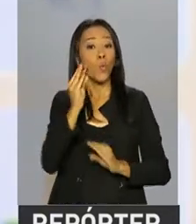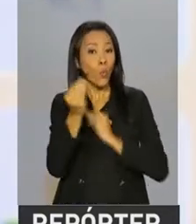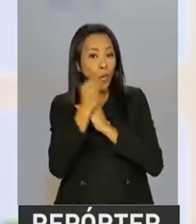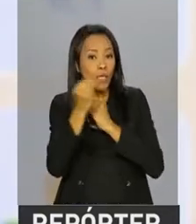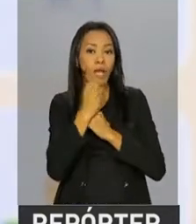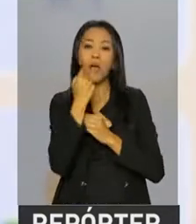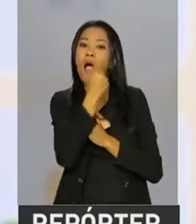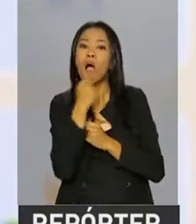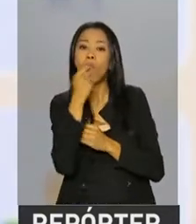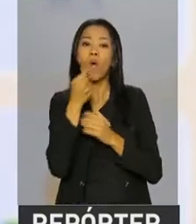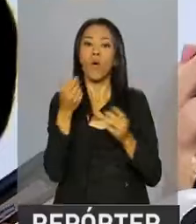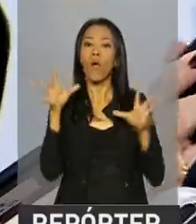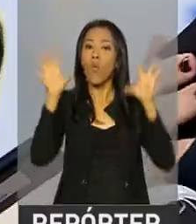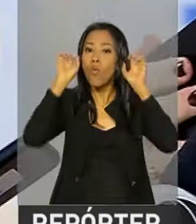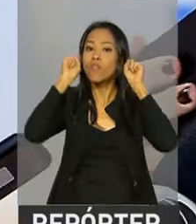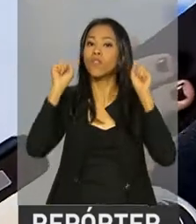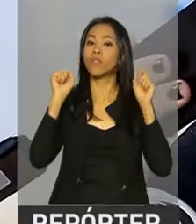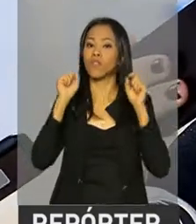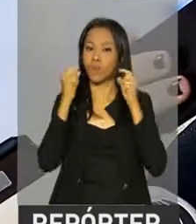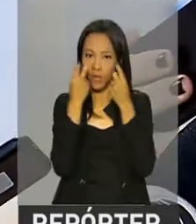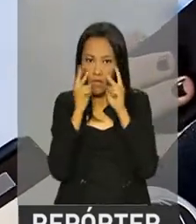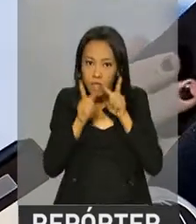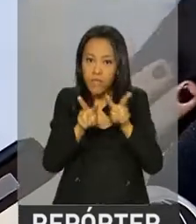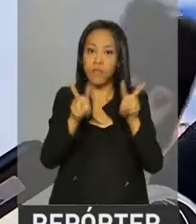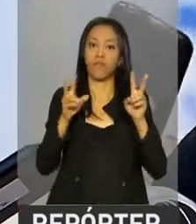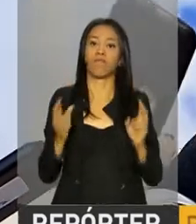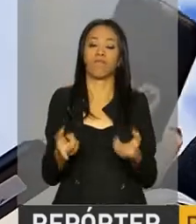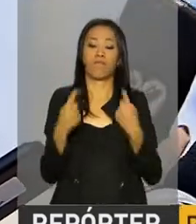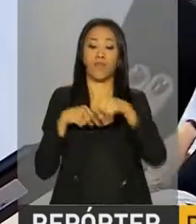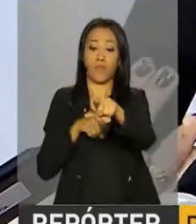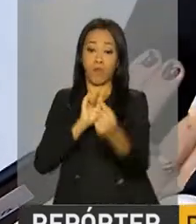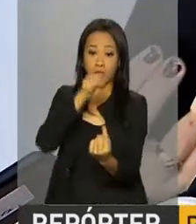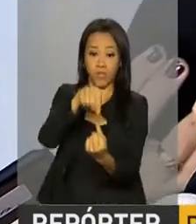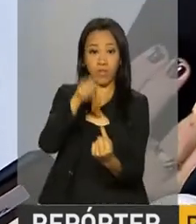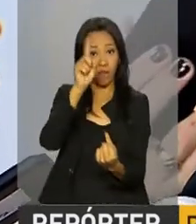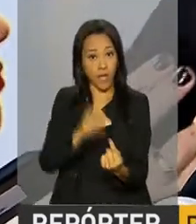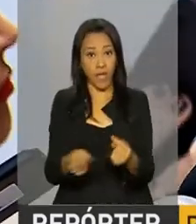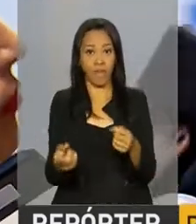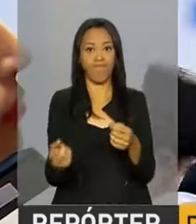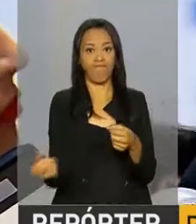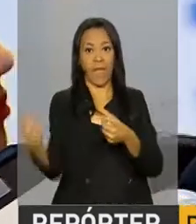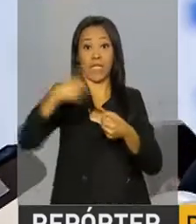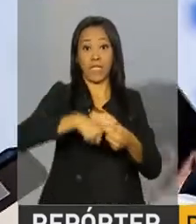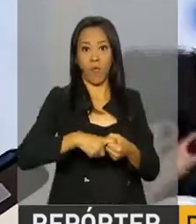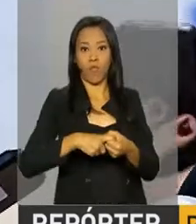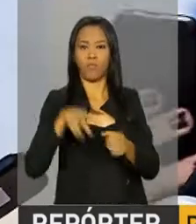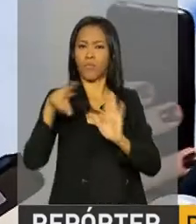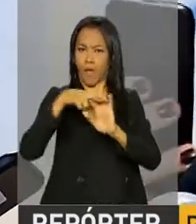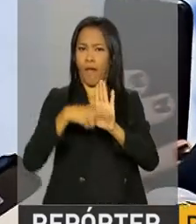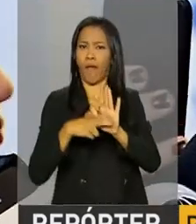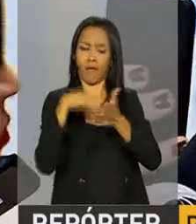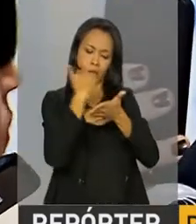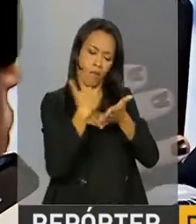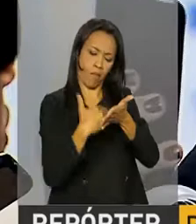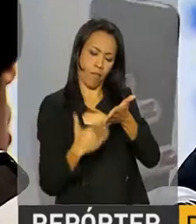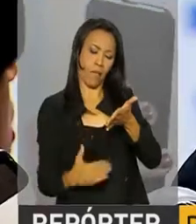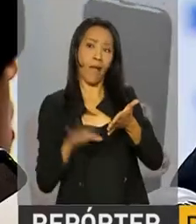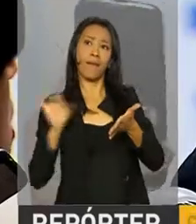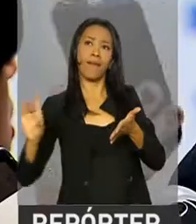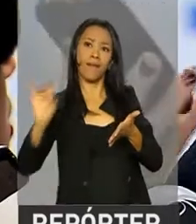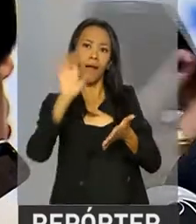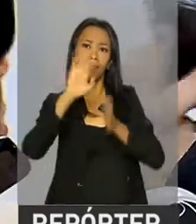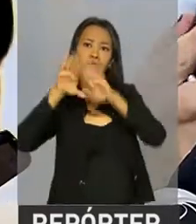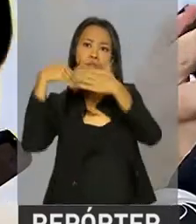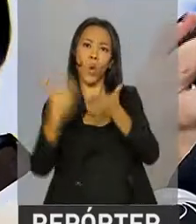auditiva e ocular as metas são estabelecidas na adesão caso a escola faz a sua